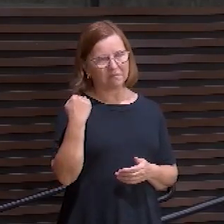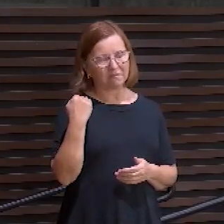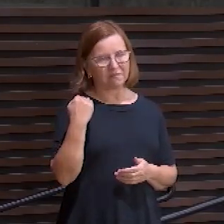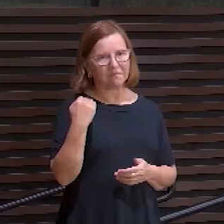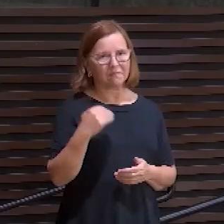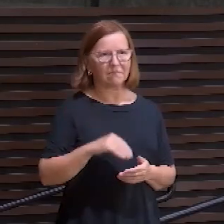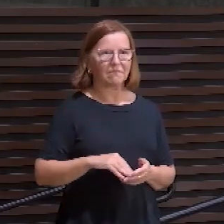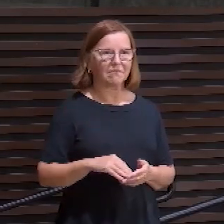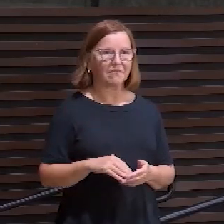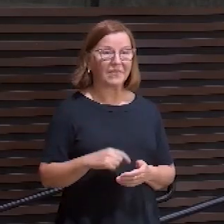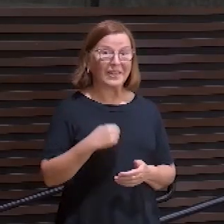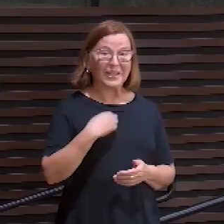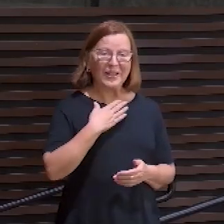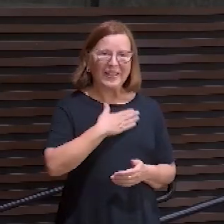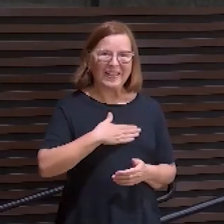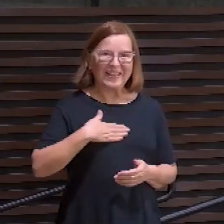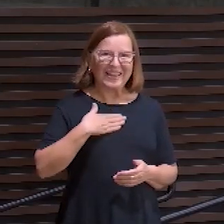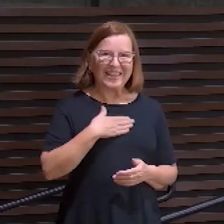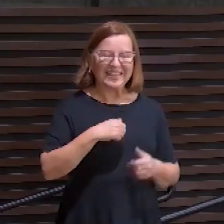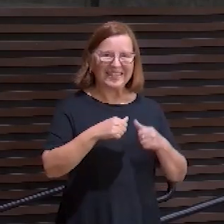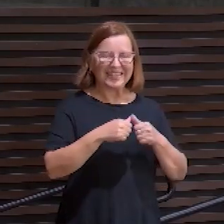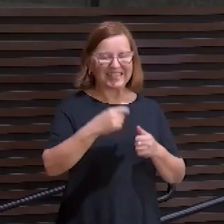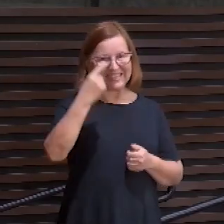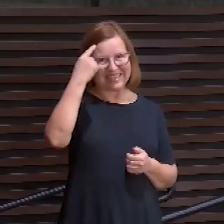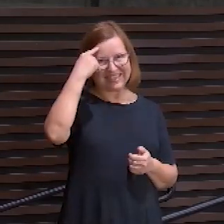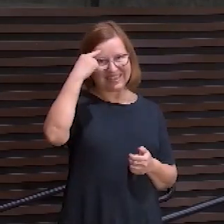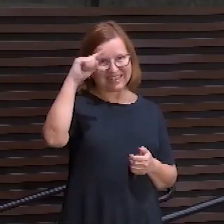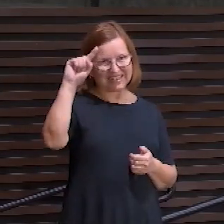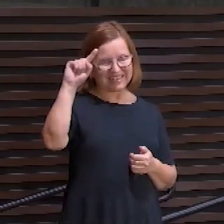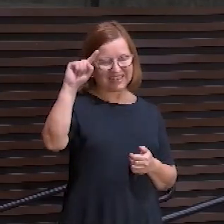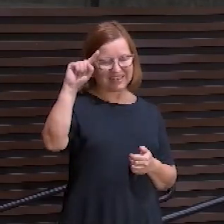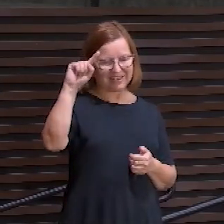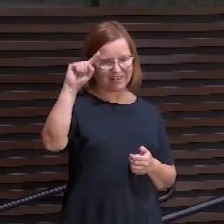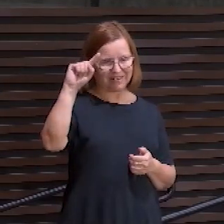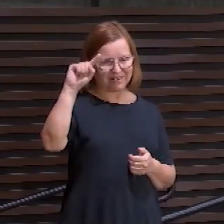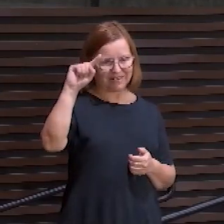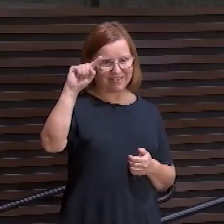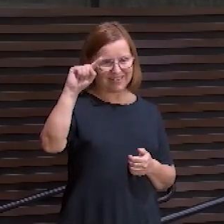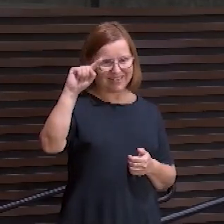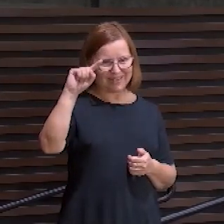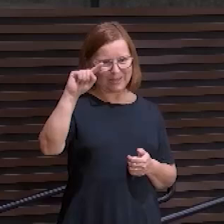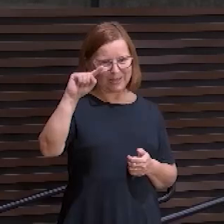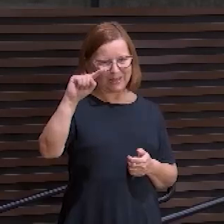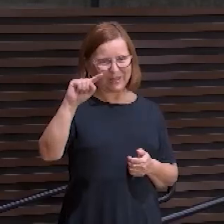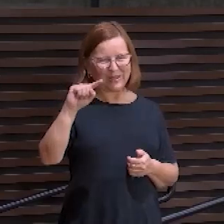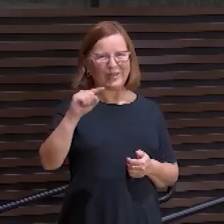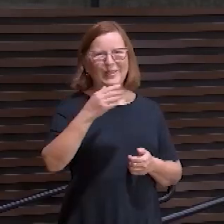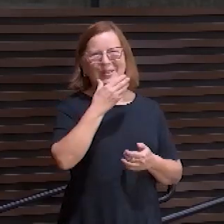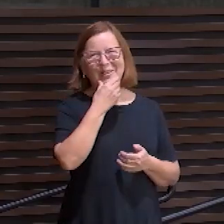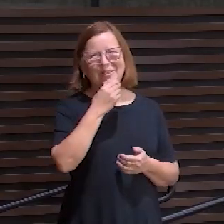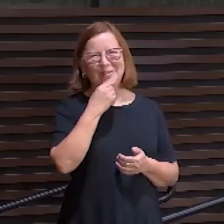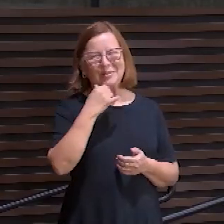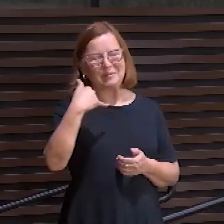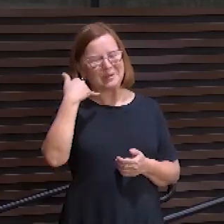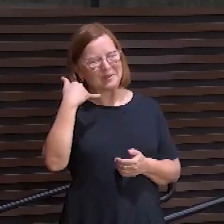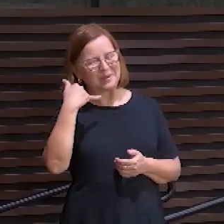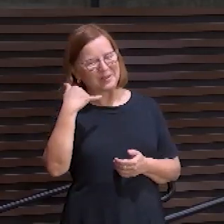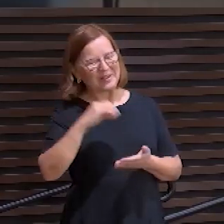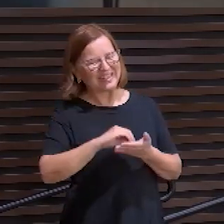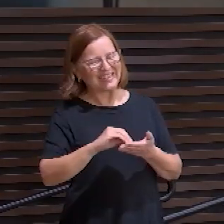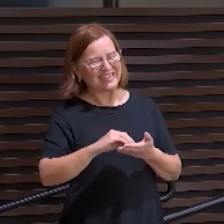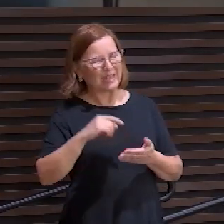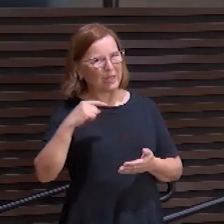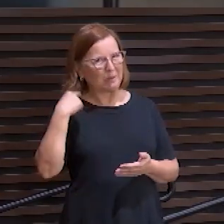E eu gosto dessa ideia do cara que liga para a secretária. Porque eu não